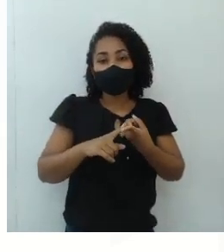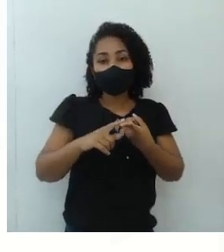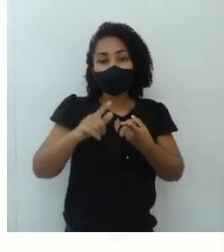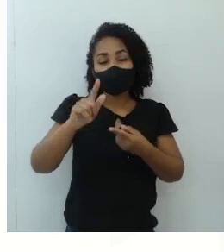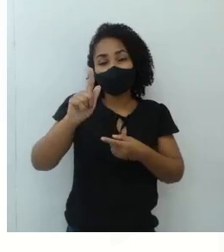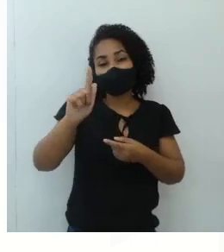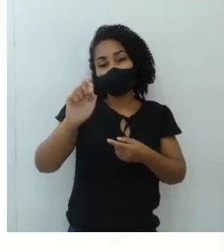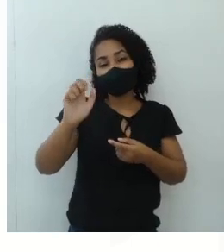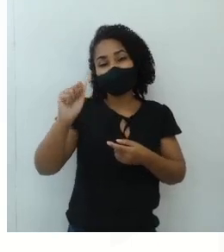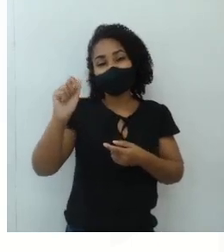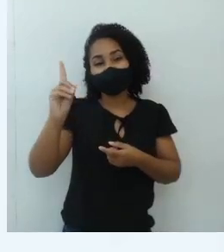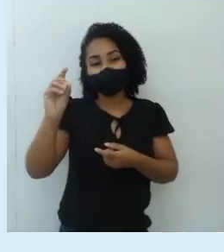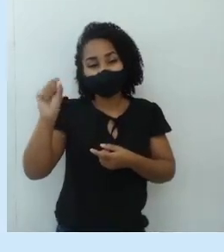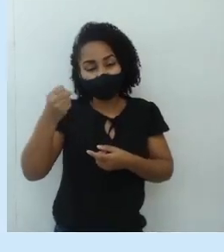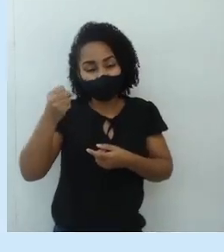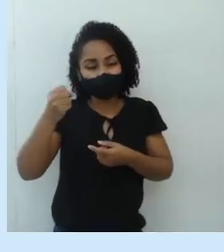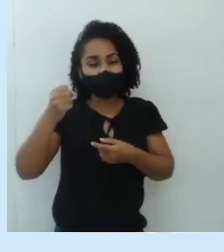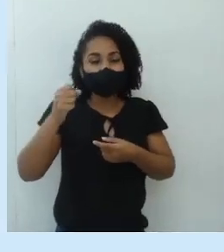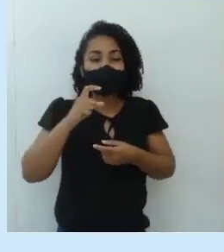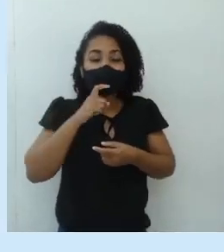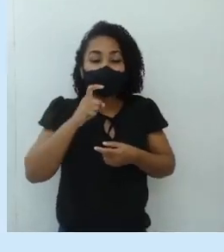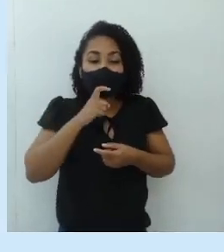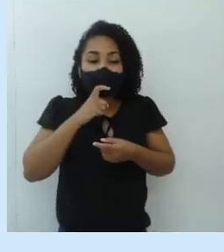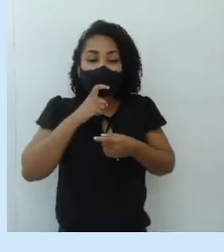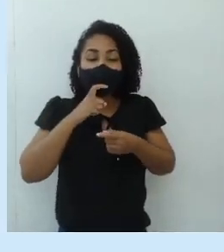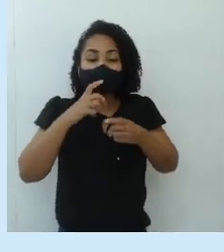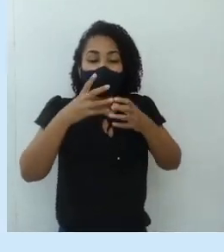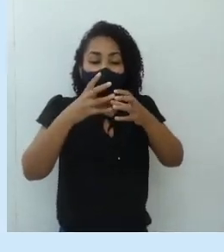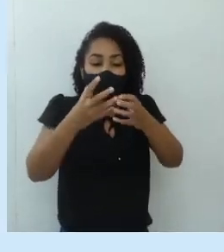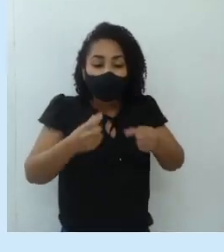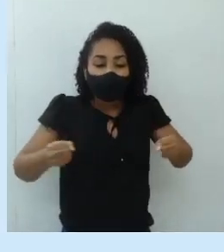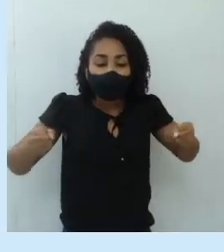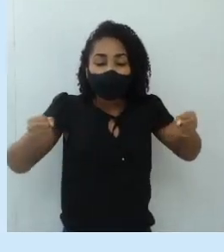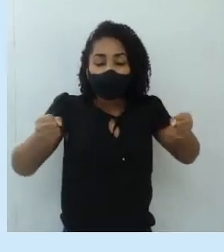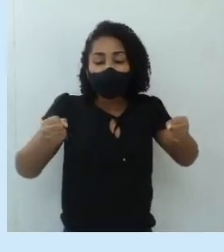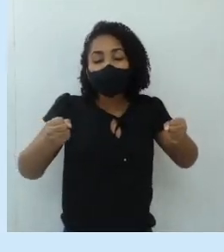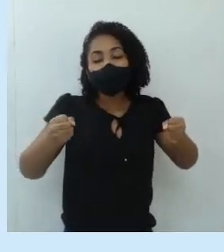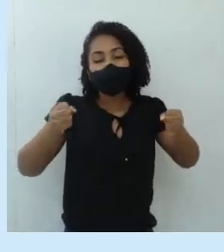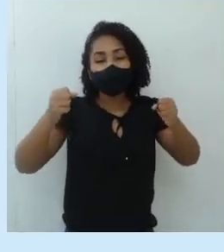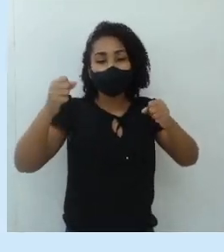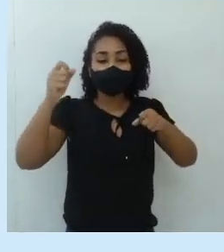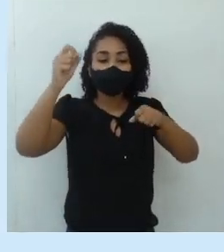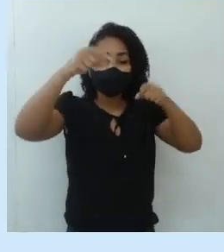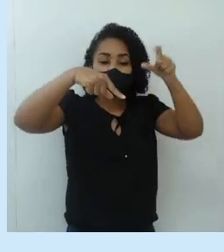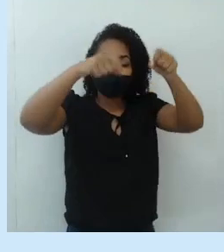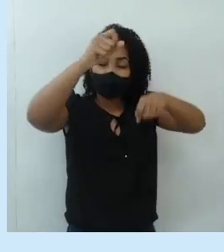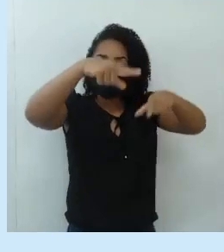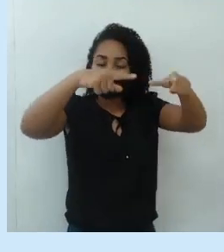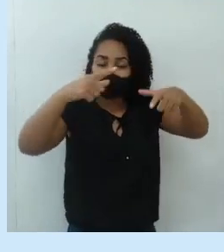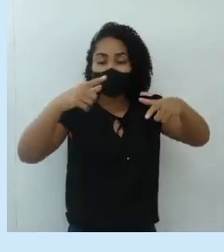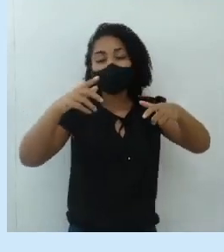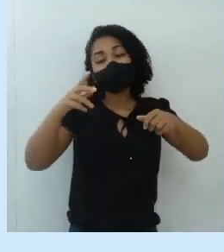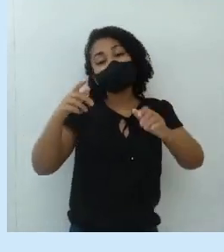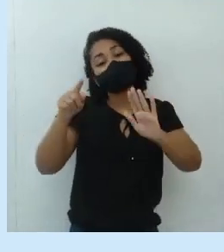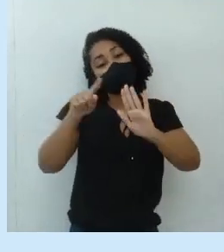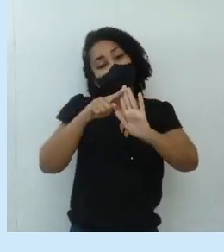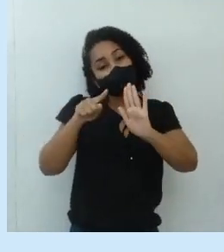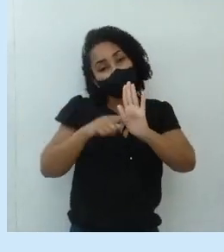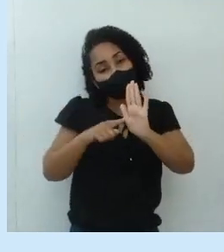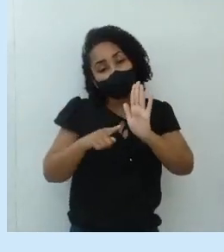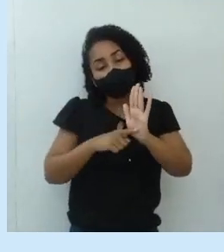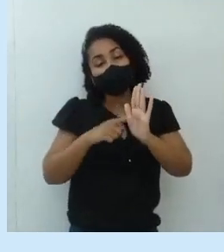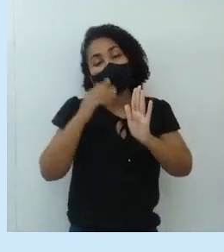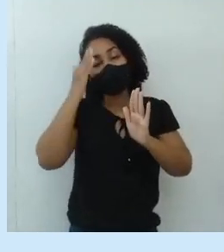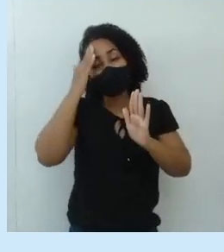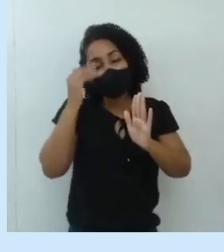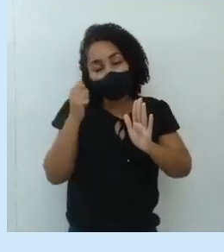no caso, granizo e secas. Isso é lógico com a previsão do tempo, onde o